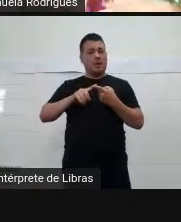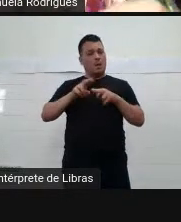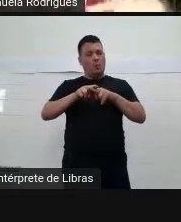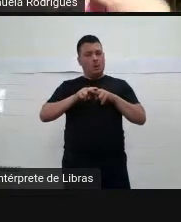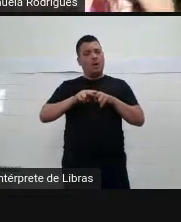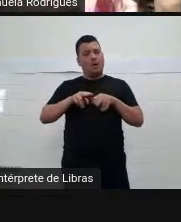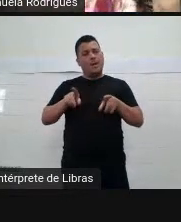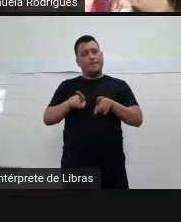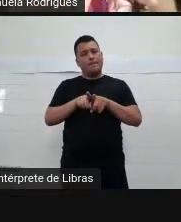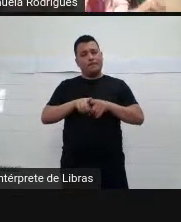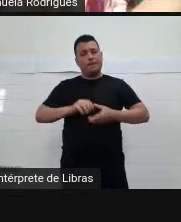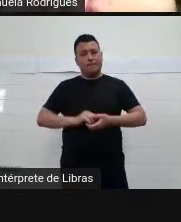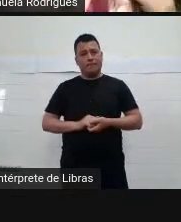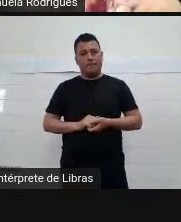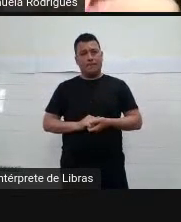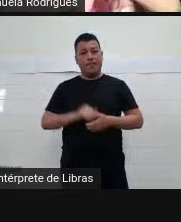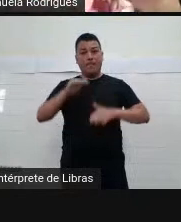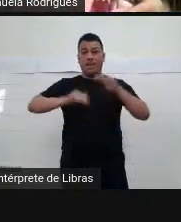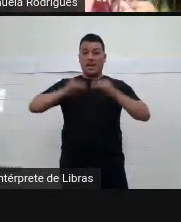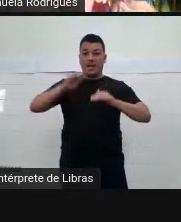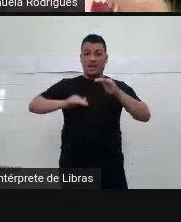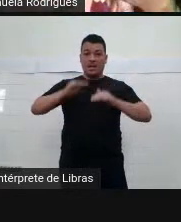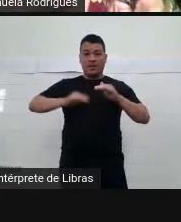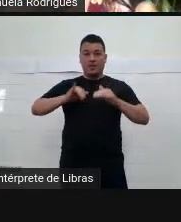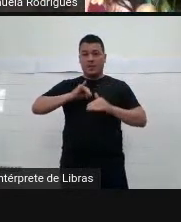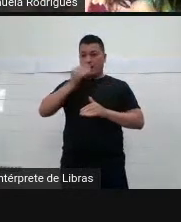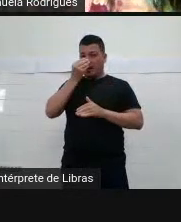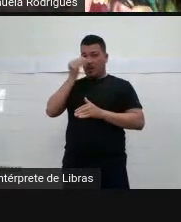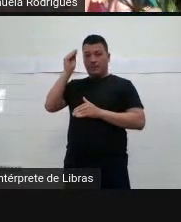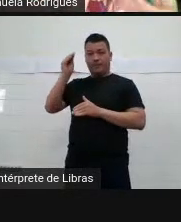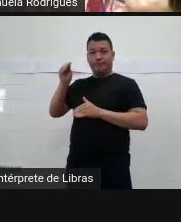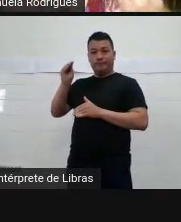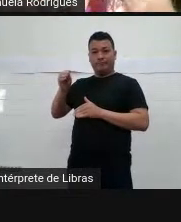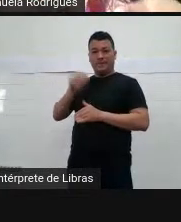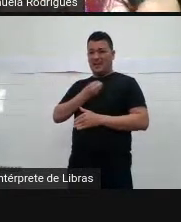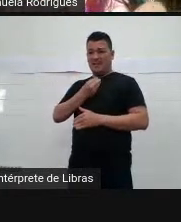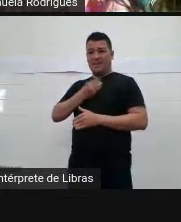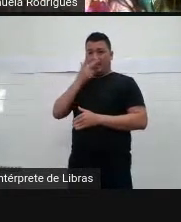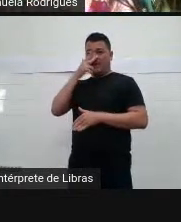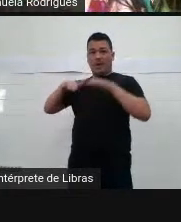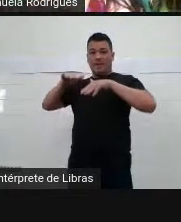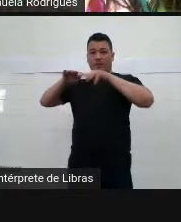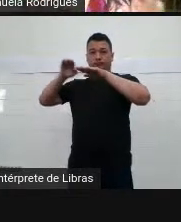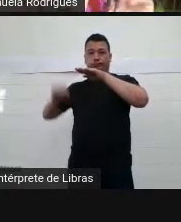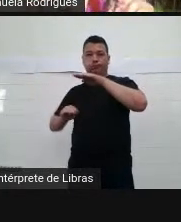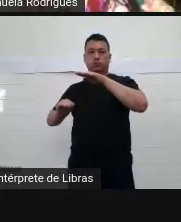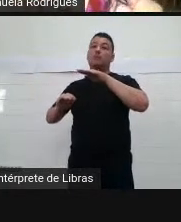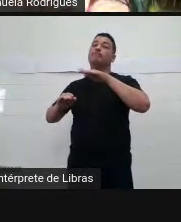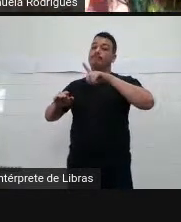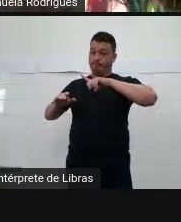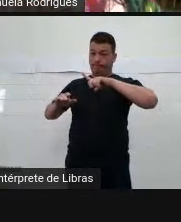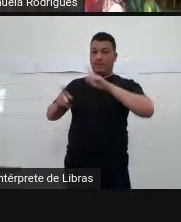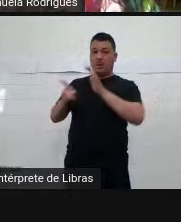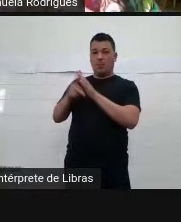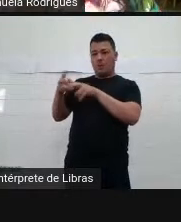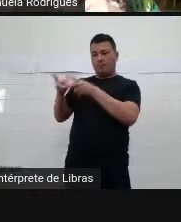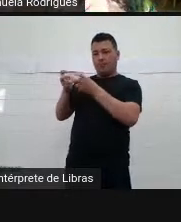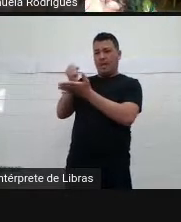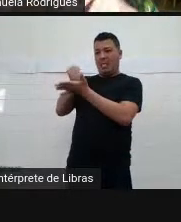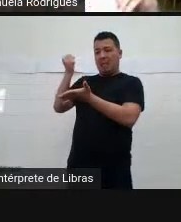processo, né, muitas vezes, de precarização da vida que pode acontecer a partir